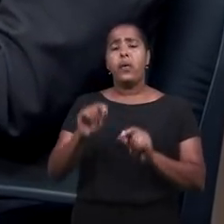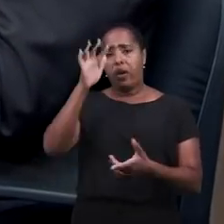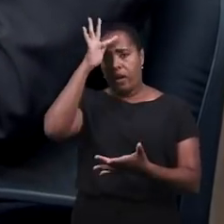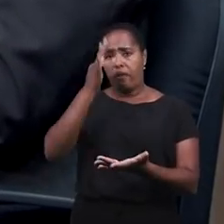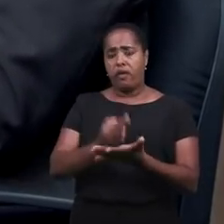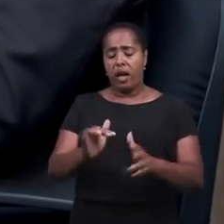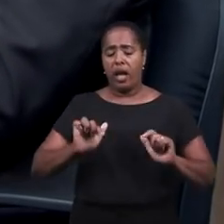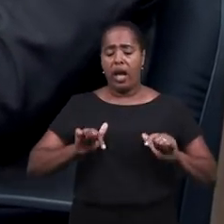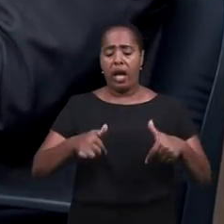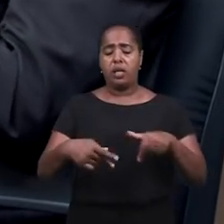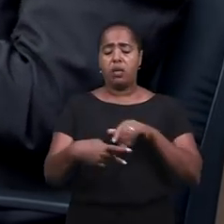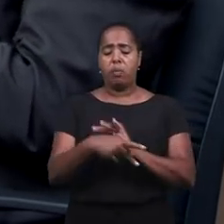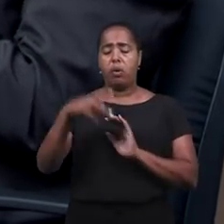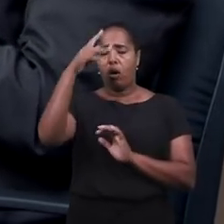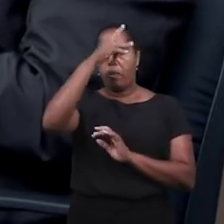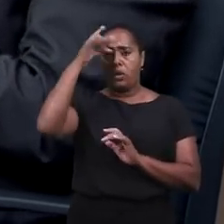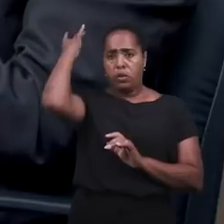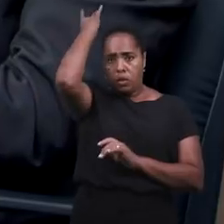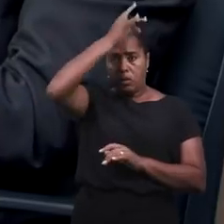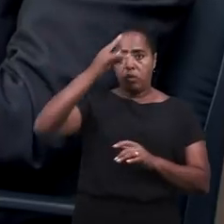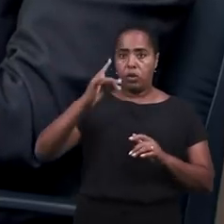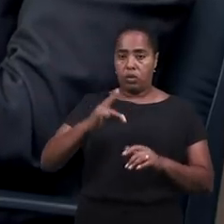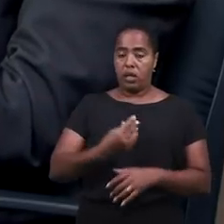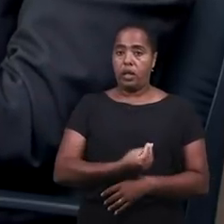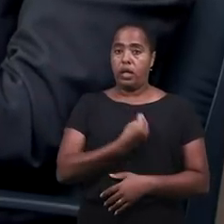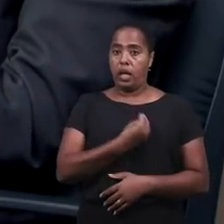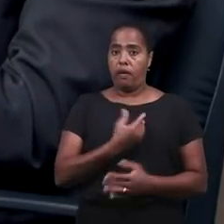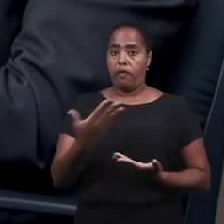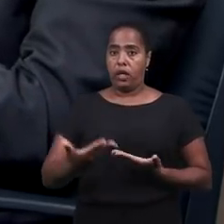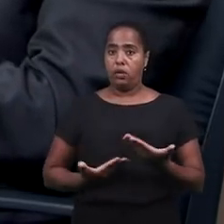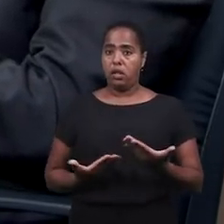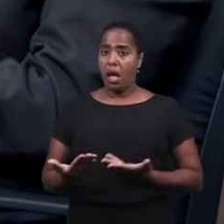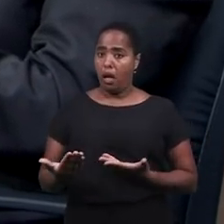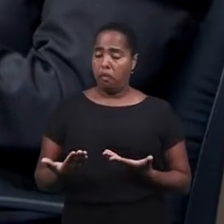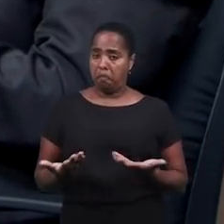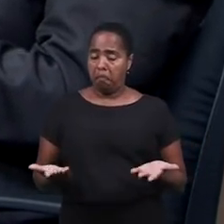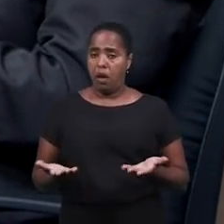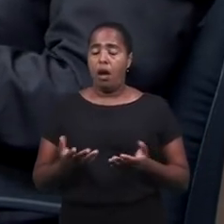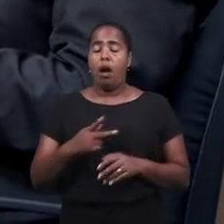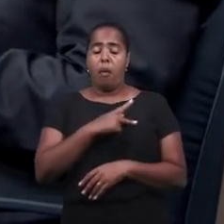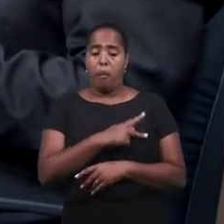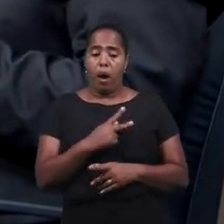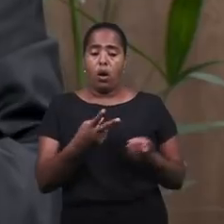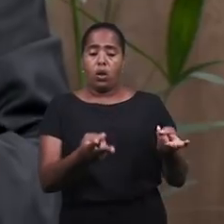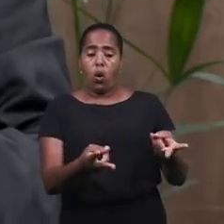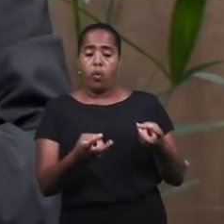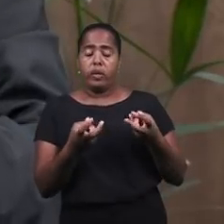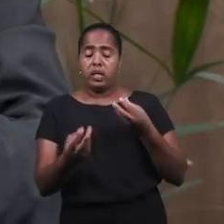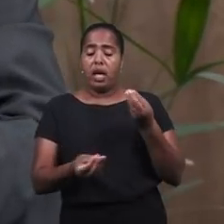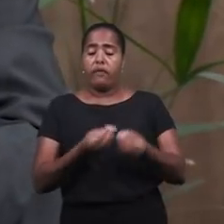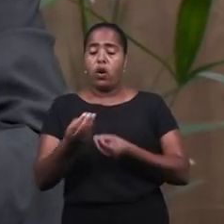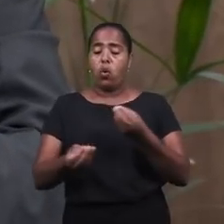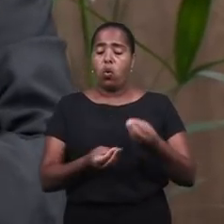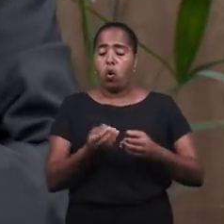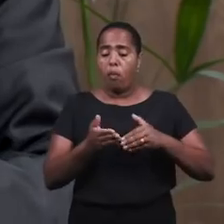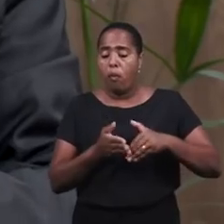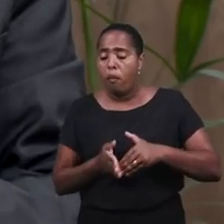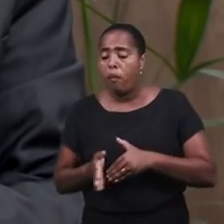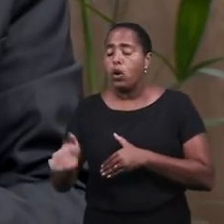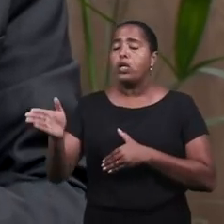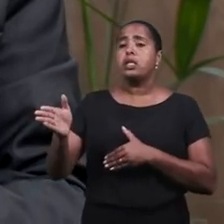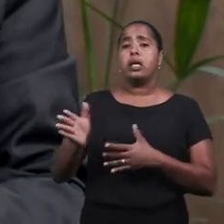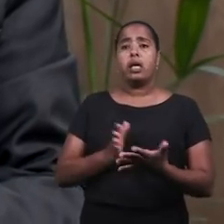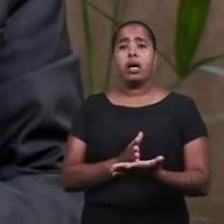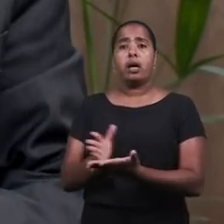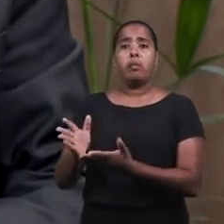que é essa fé? É a operação do Espírito Santo na vida do crente. Isso Paulo observa que a igreja caminhava dessa forma. E